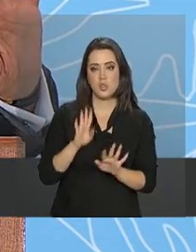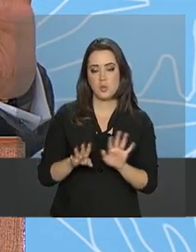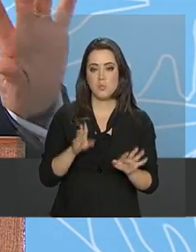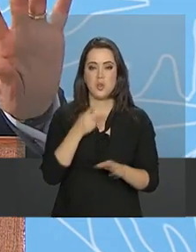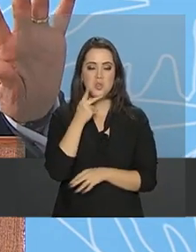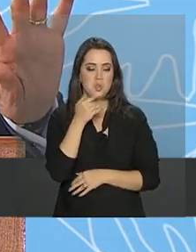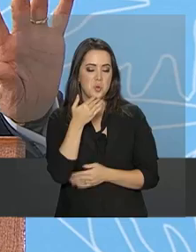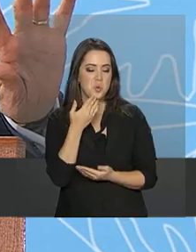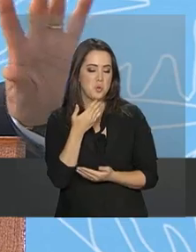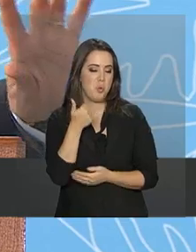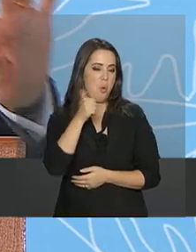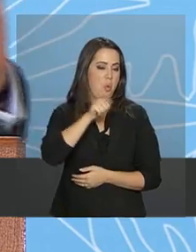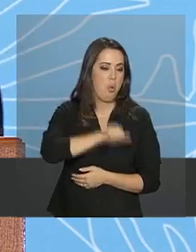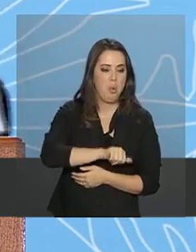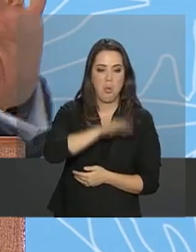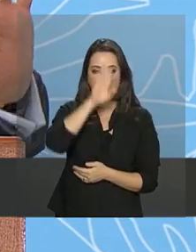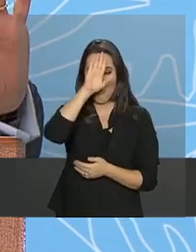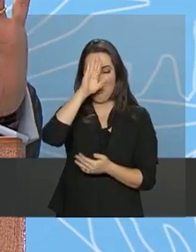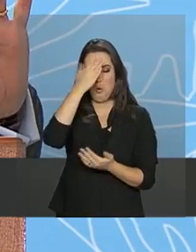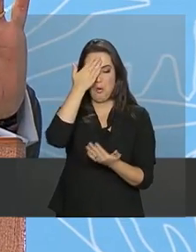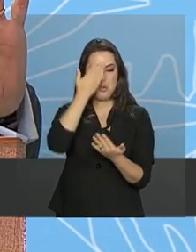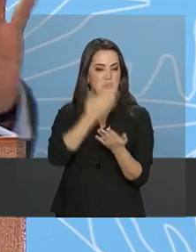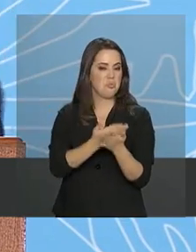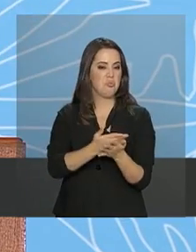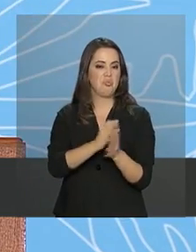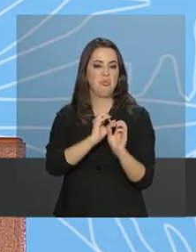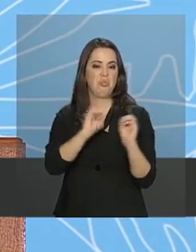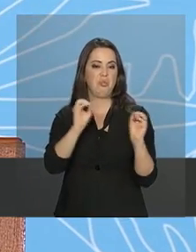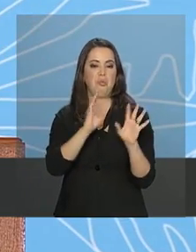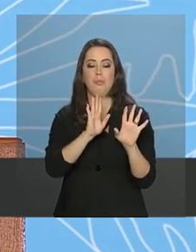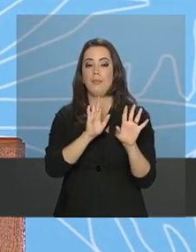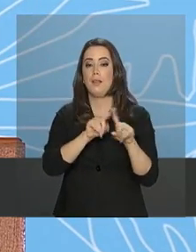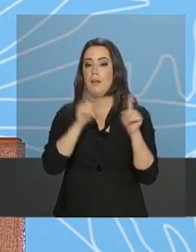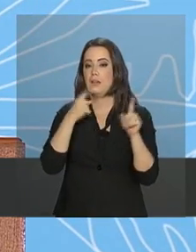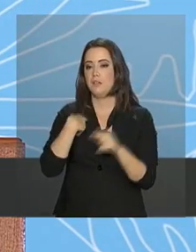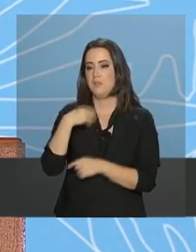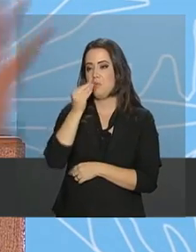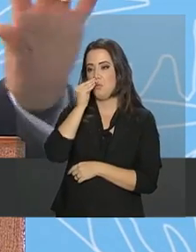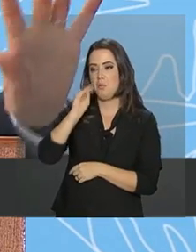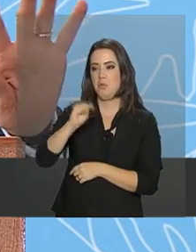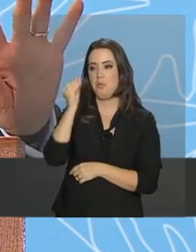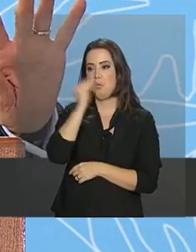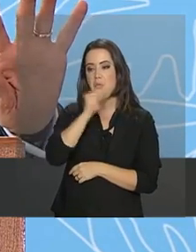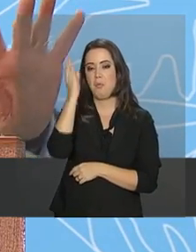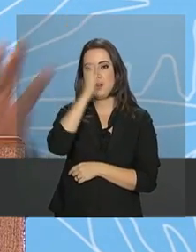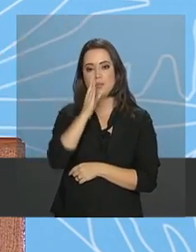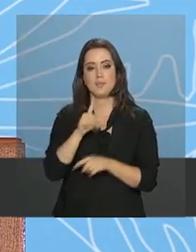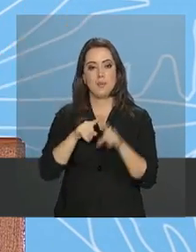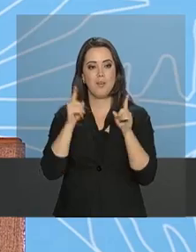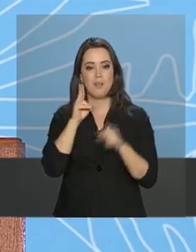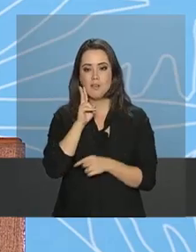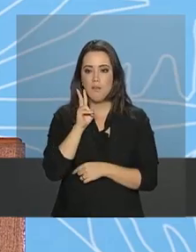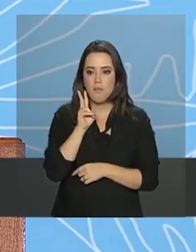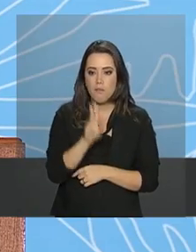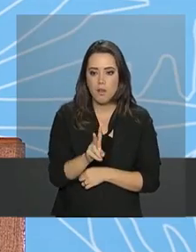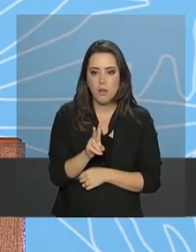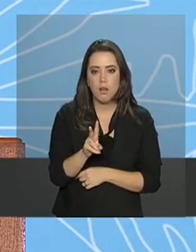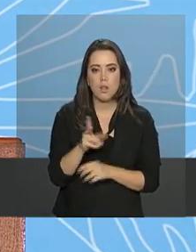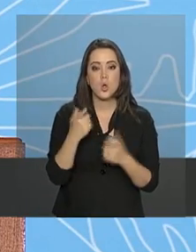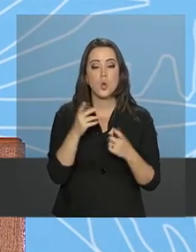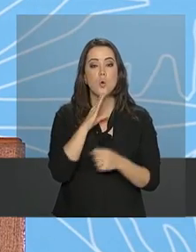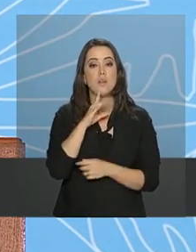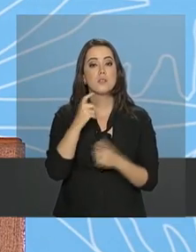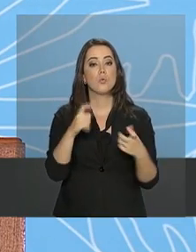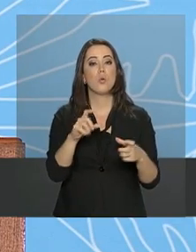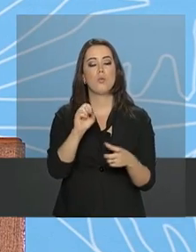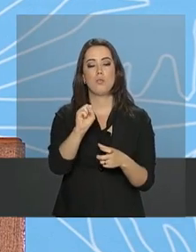do pessimismo, de desprestigiar o país interna e externamente, quando você vai lá, você diz o Brasil está ao